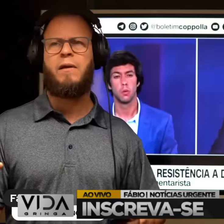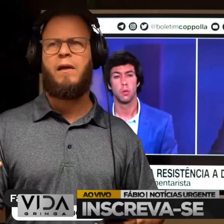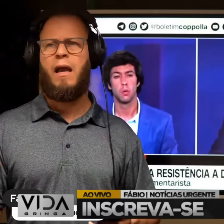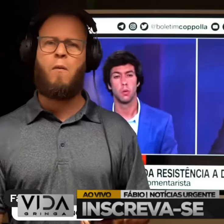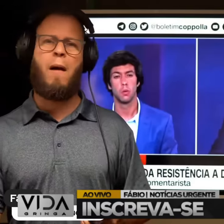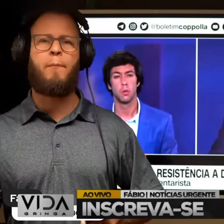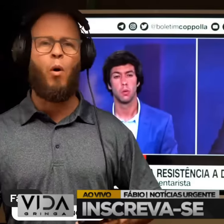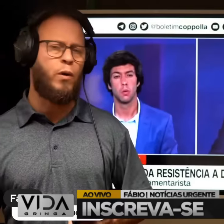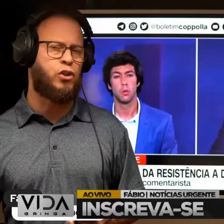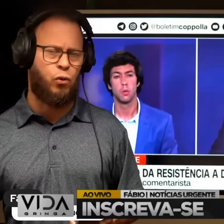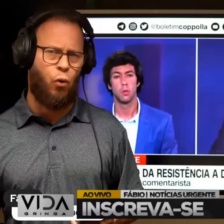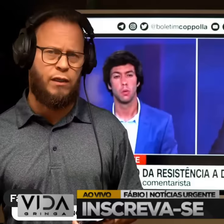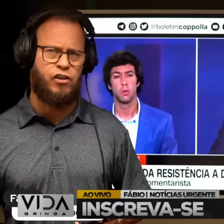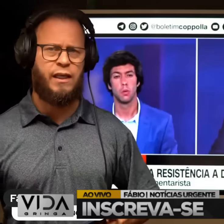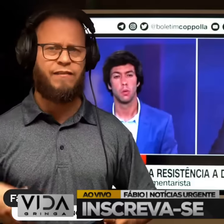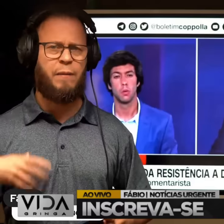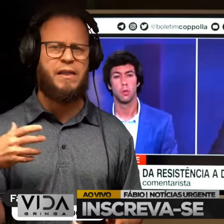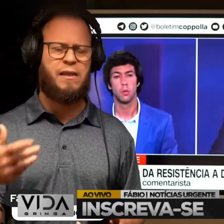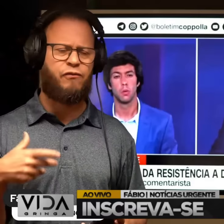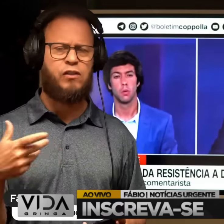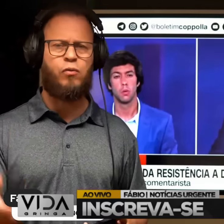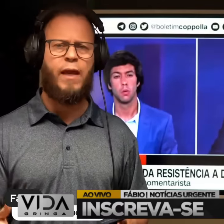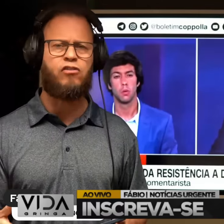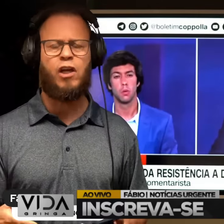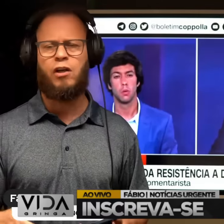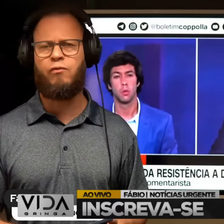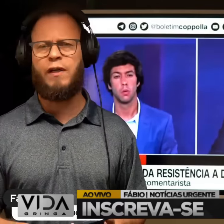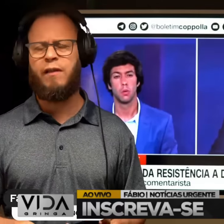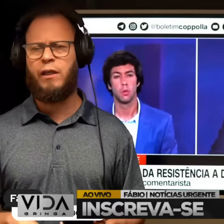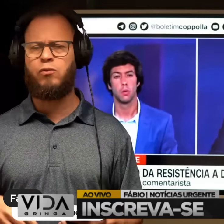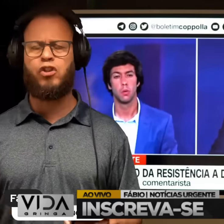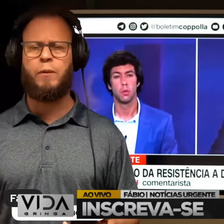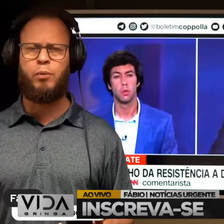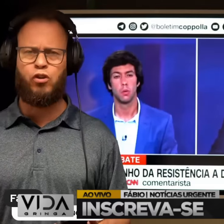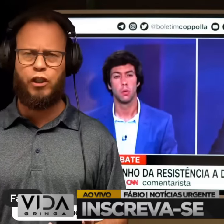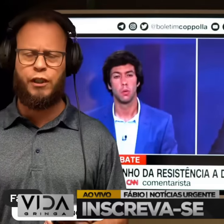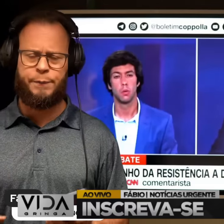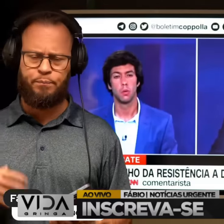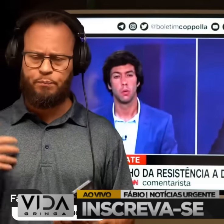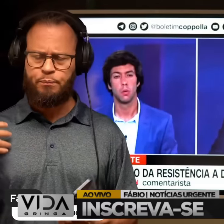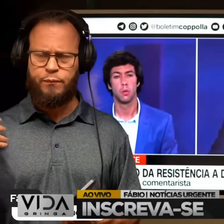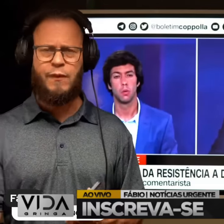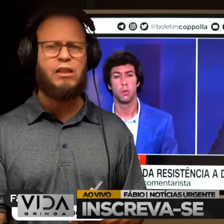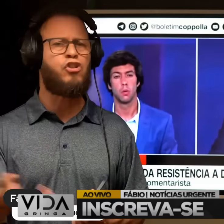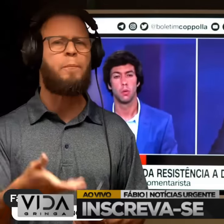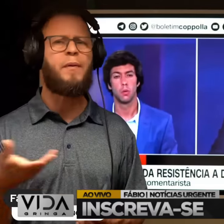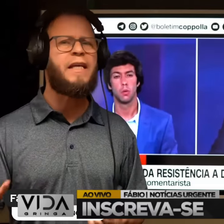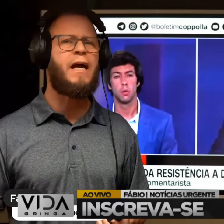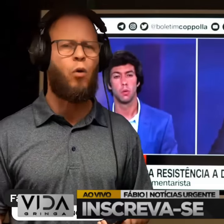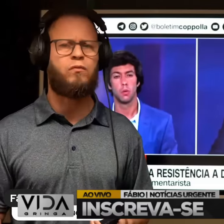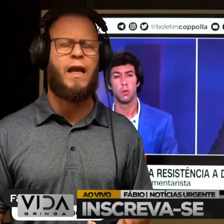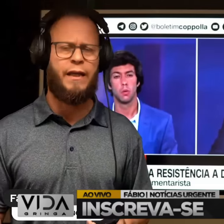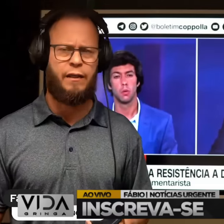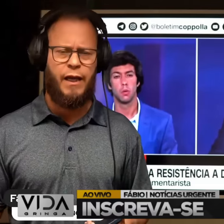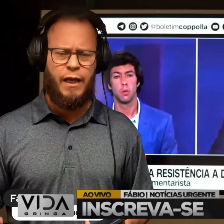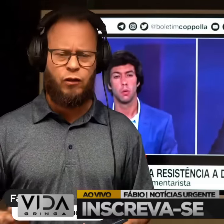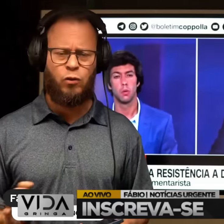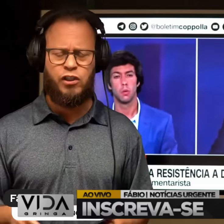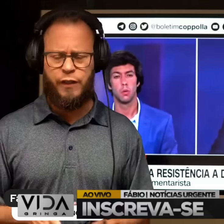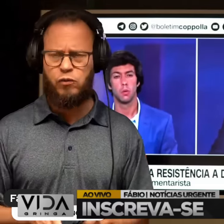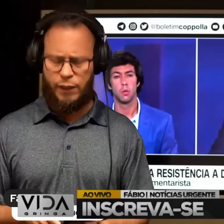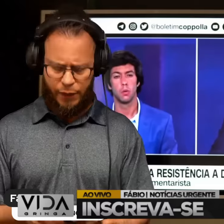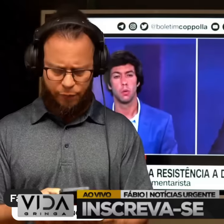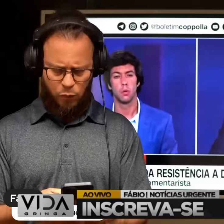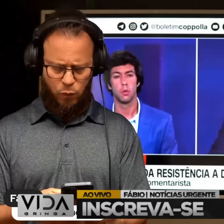ele é uma boa escolha. Dizem que ele vai passar facilmente, não vai ter nenhum tipo de briga contra ele. Então